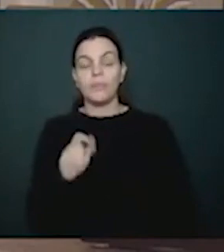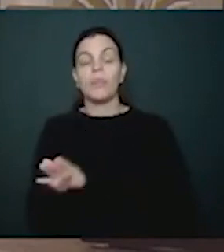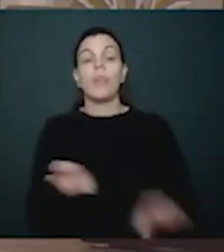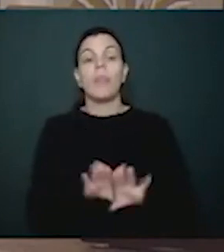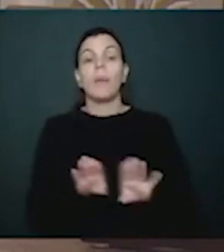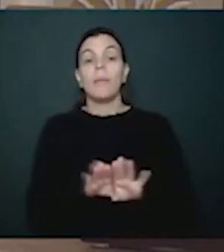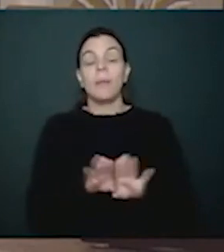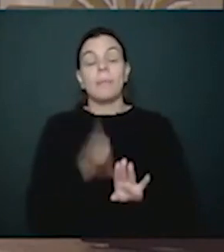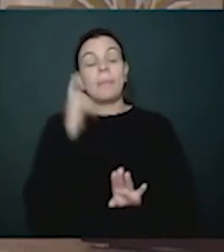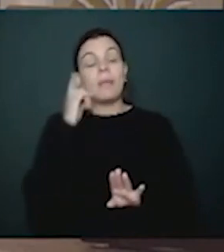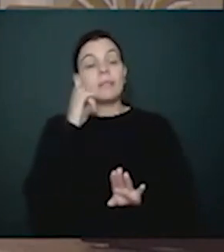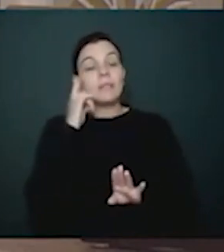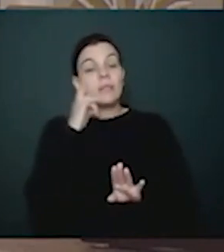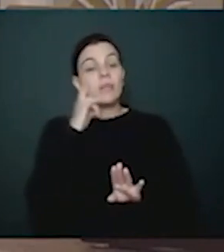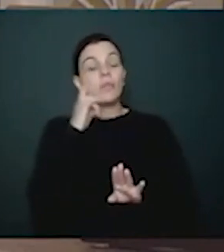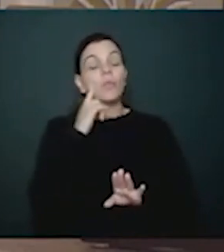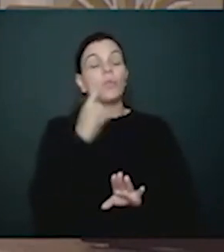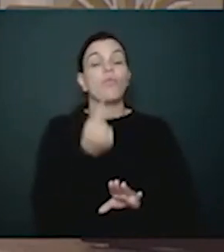de